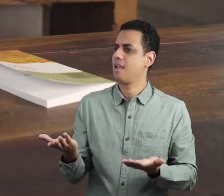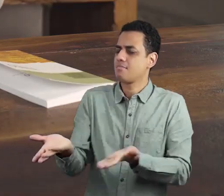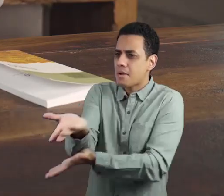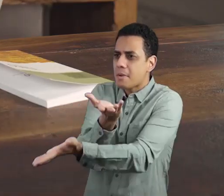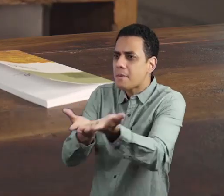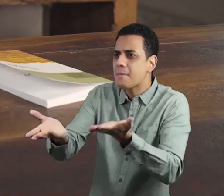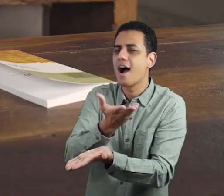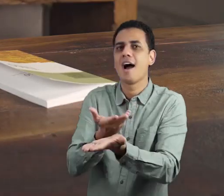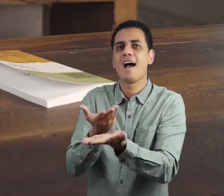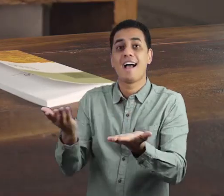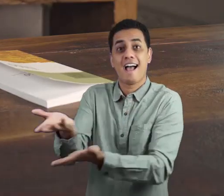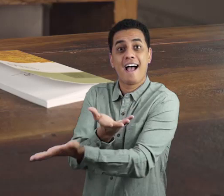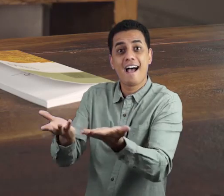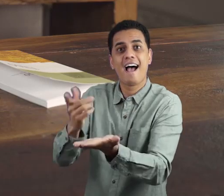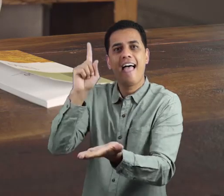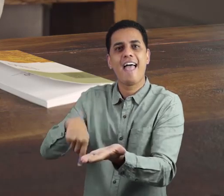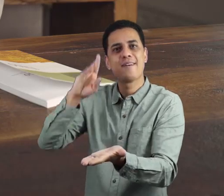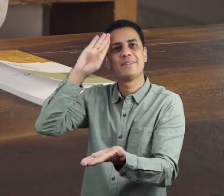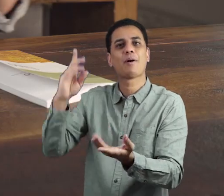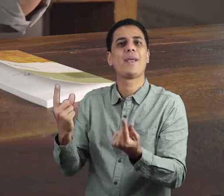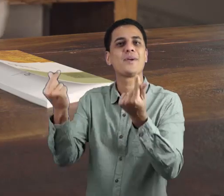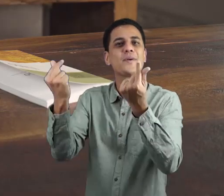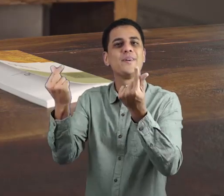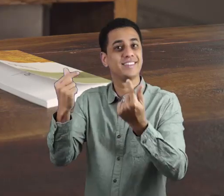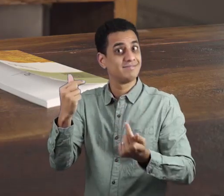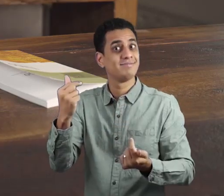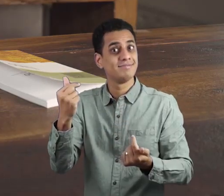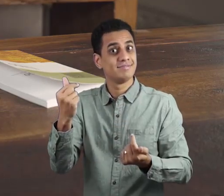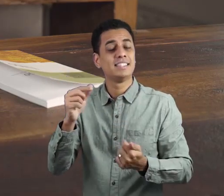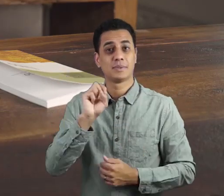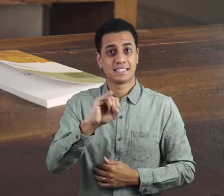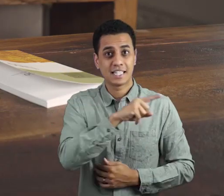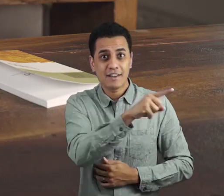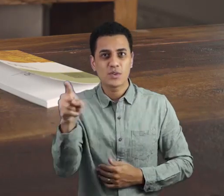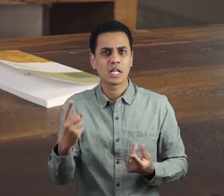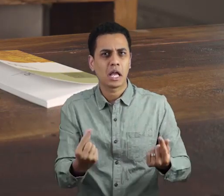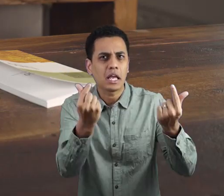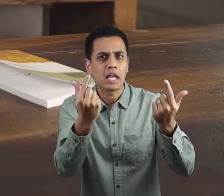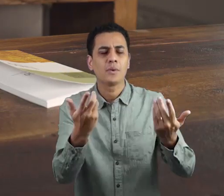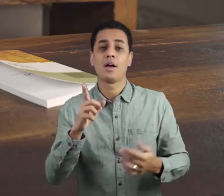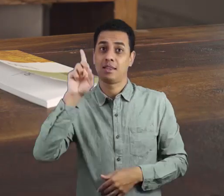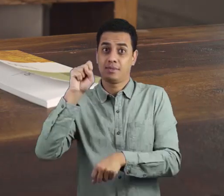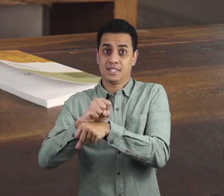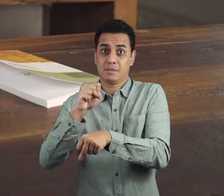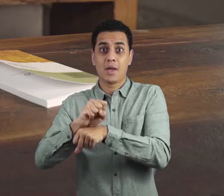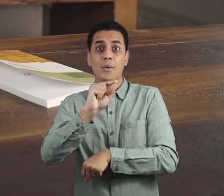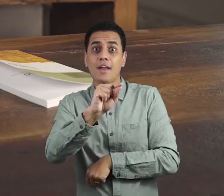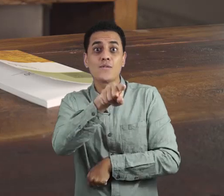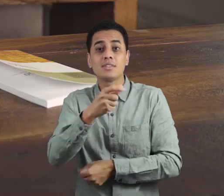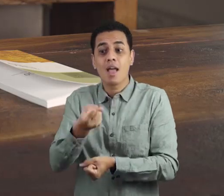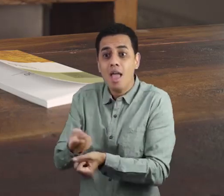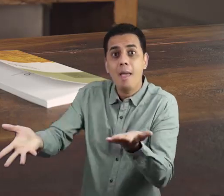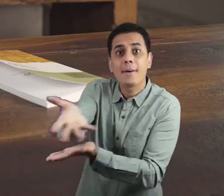de prontidão mesmo, de estar preparado todo o tempo. É como um soldado que vai a uma guerra,